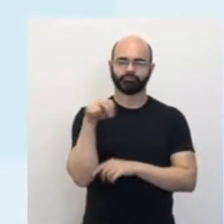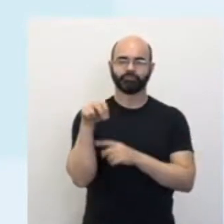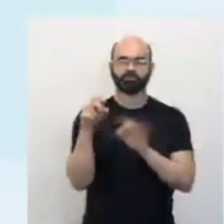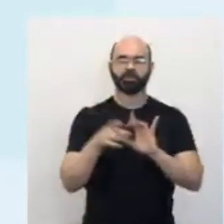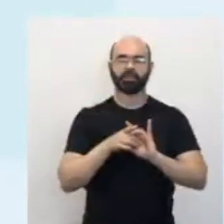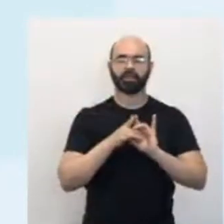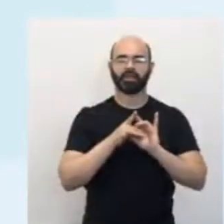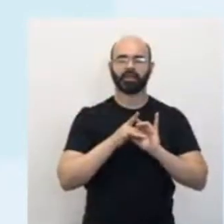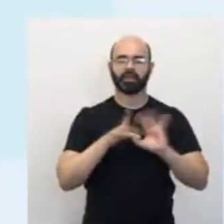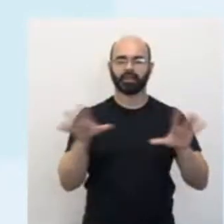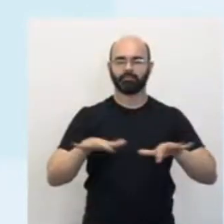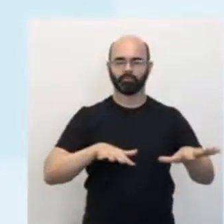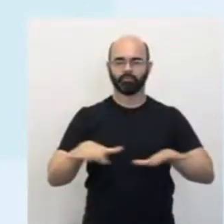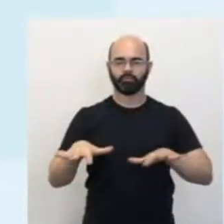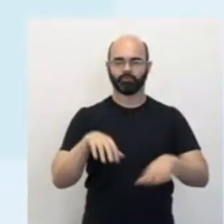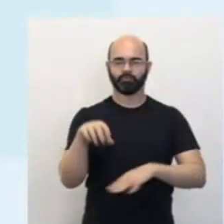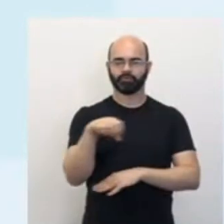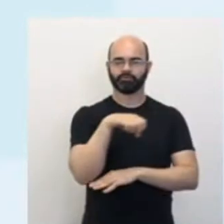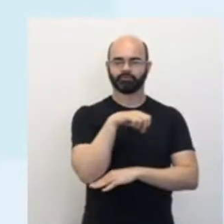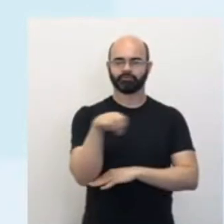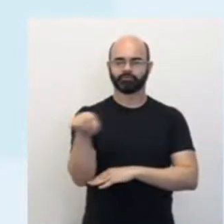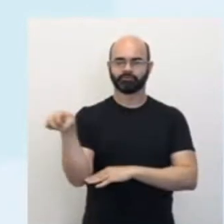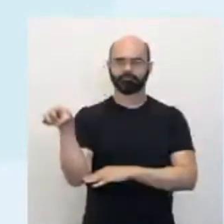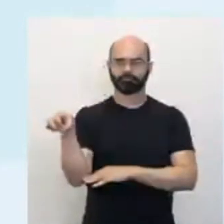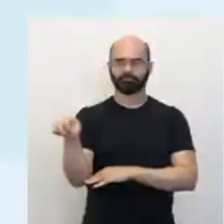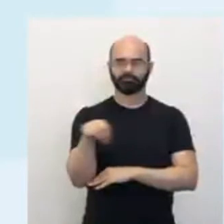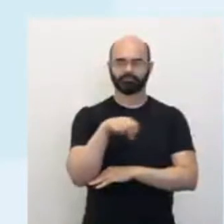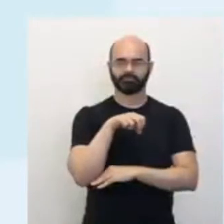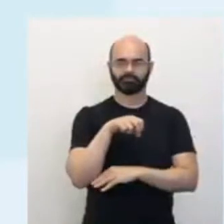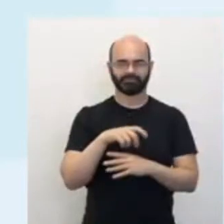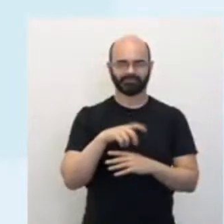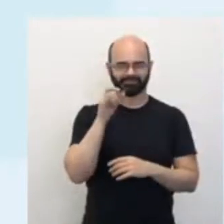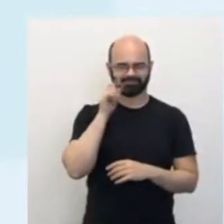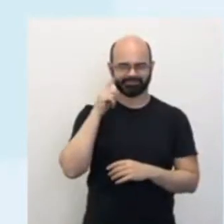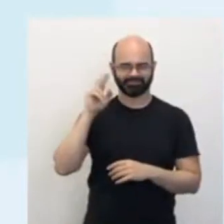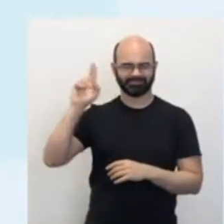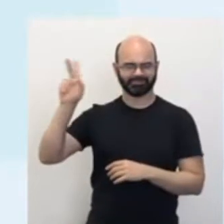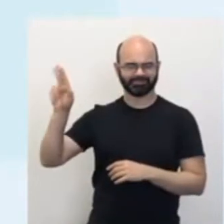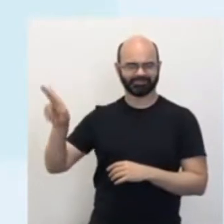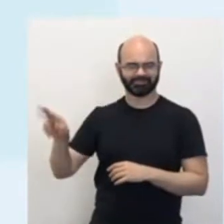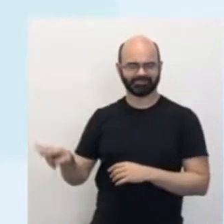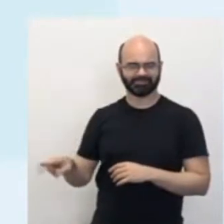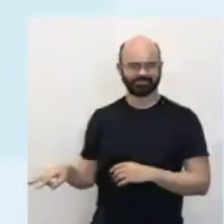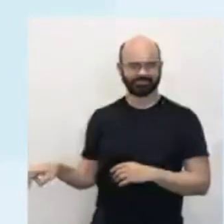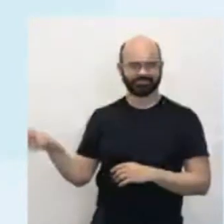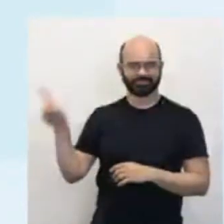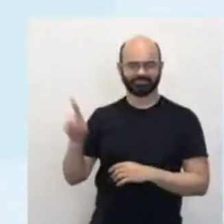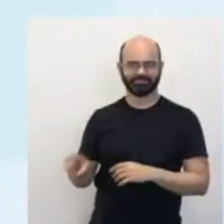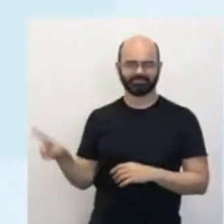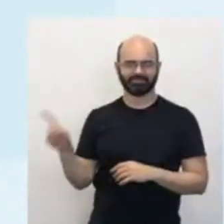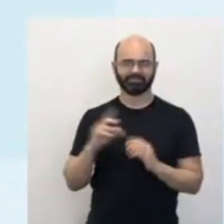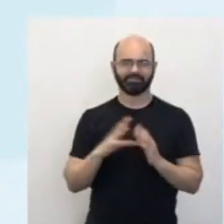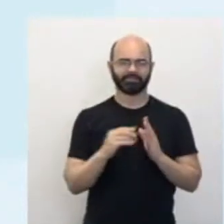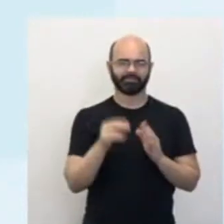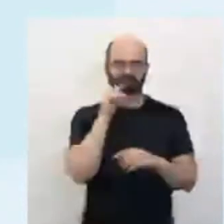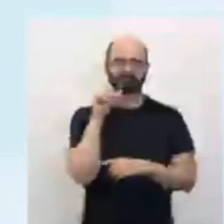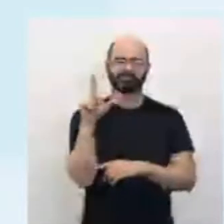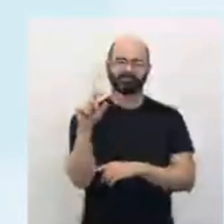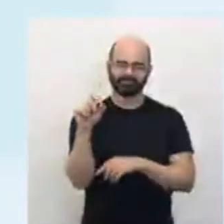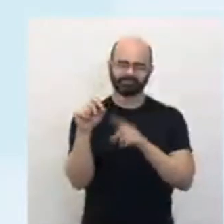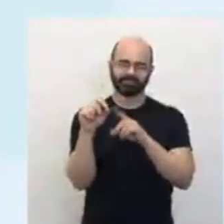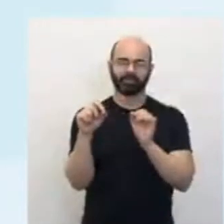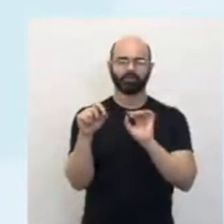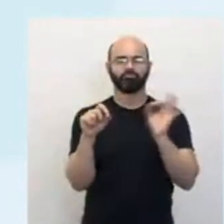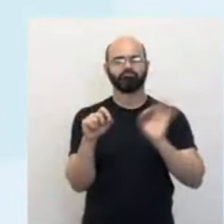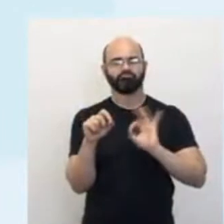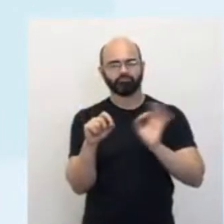liberdade e o seu movimento. Na tela de vocês eu tenho vários modelos de braços hidráulicos. Com pinça, sem pinça, com,